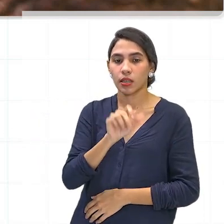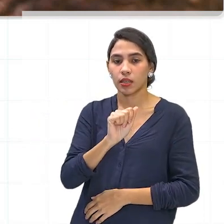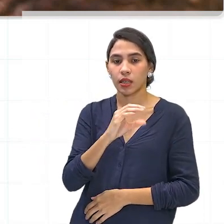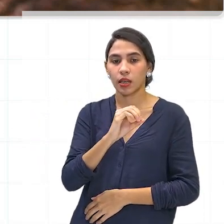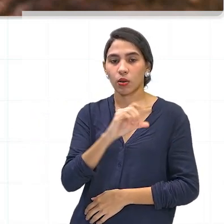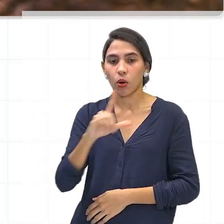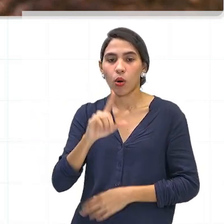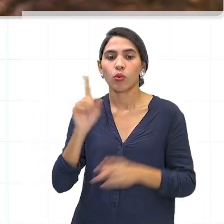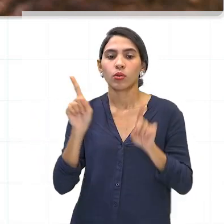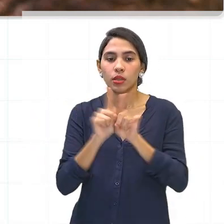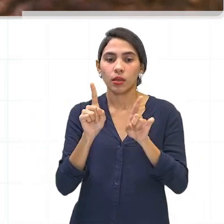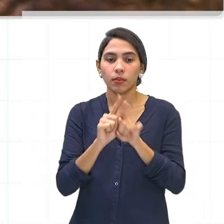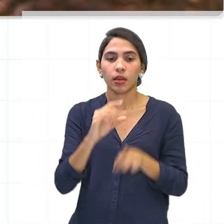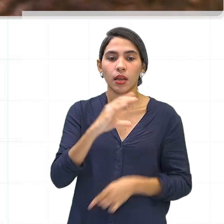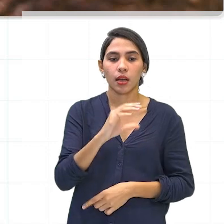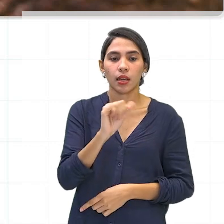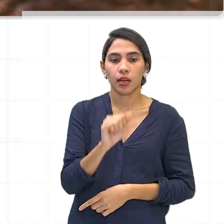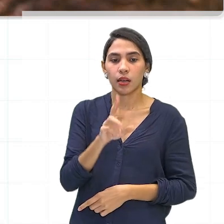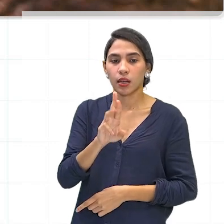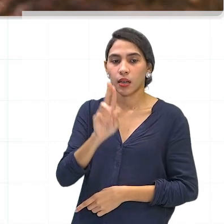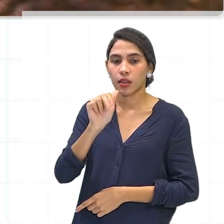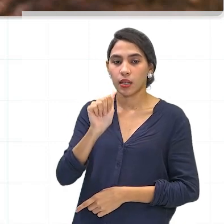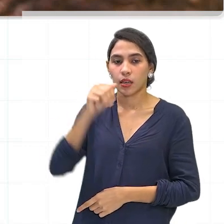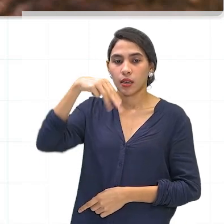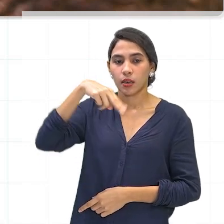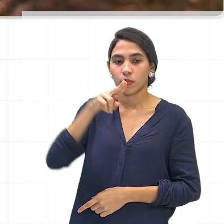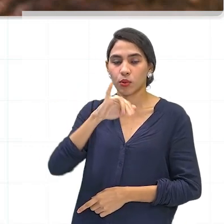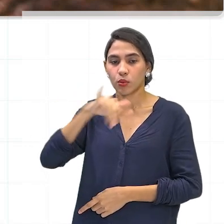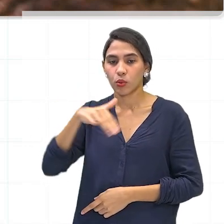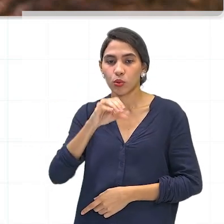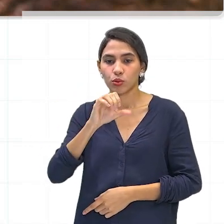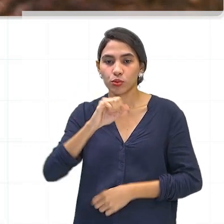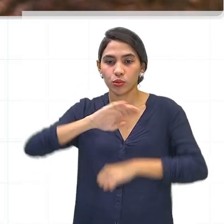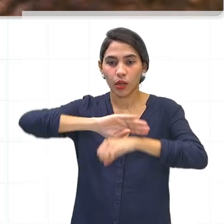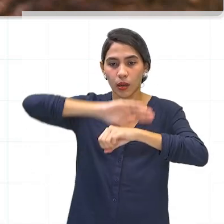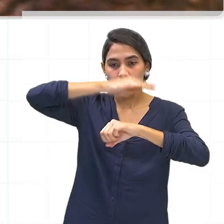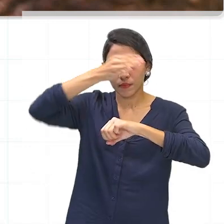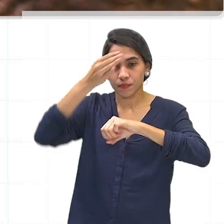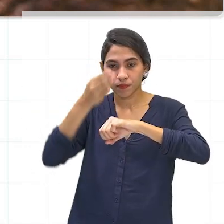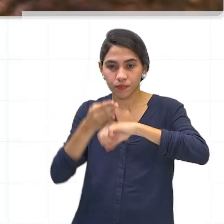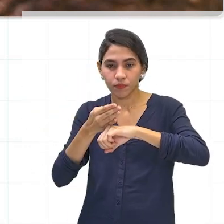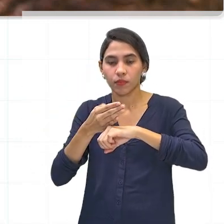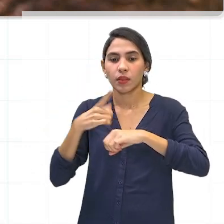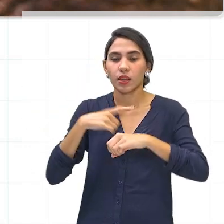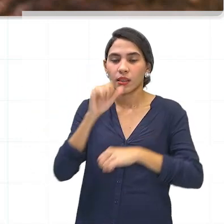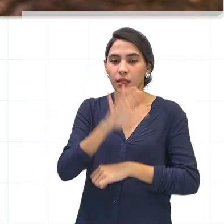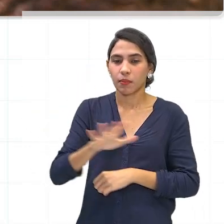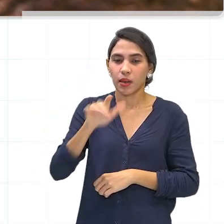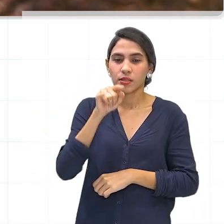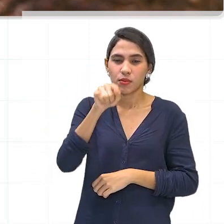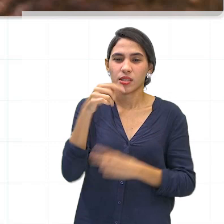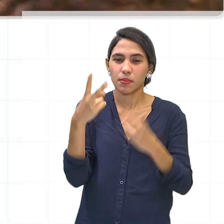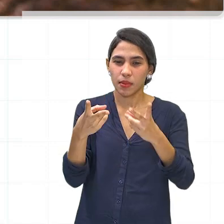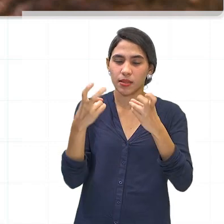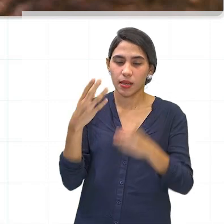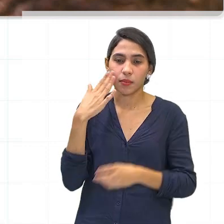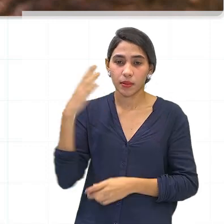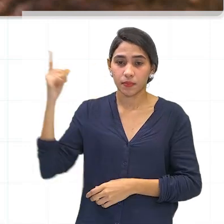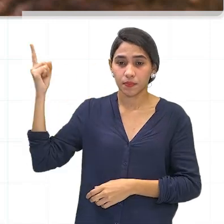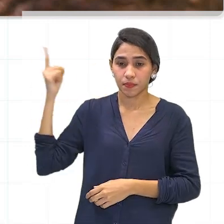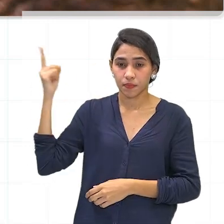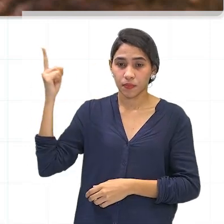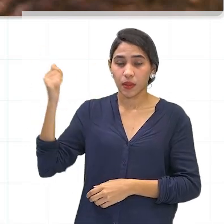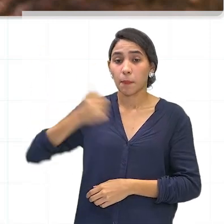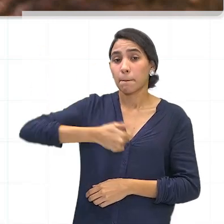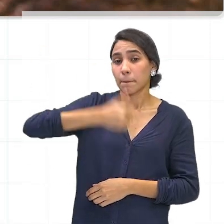uma concha espiralada, né, quando ela estiver presente nesses animais. E aí nas nossas imagens você pode observar, na imagem